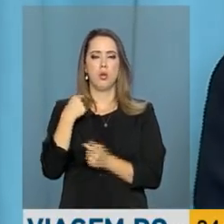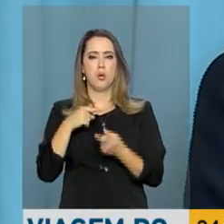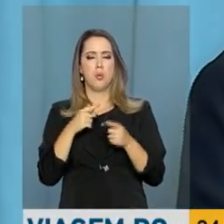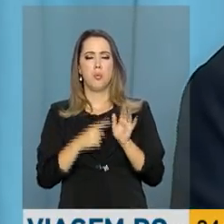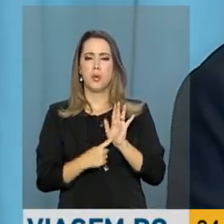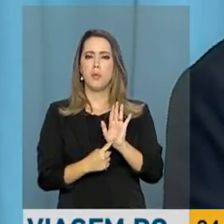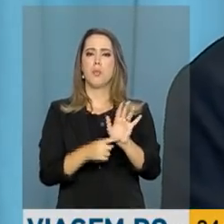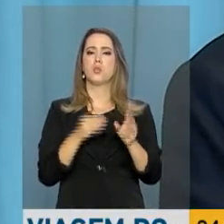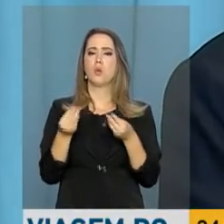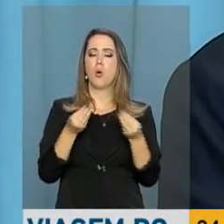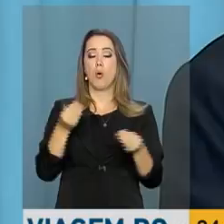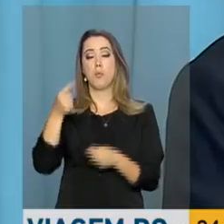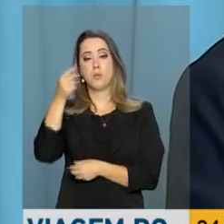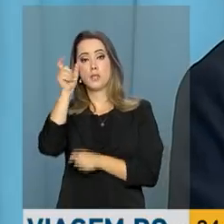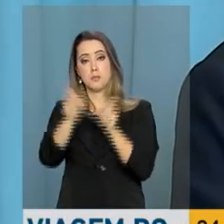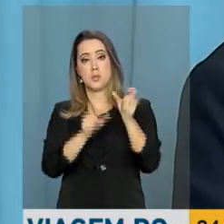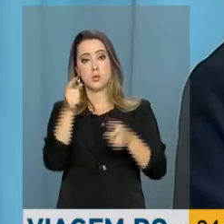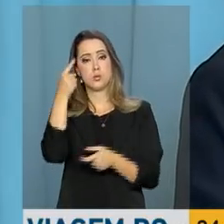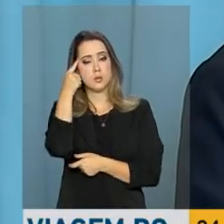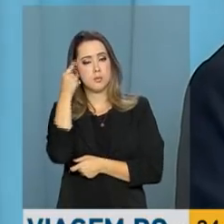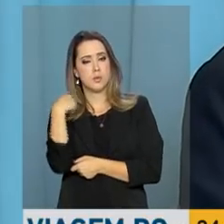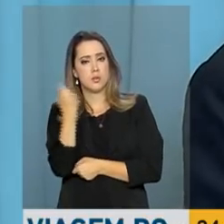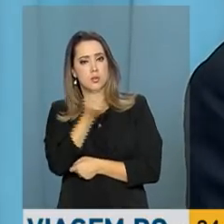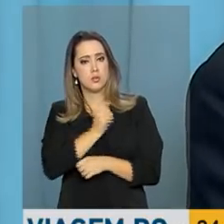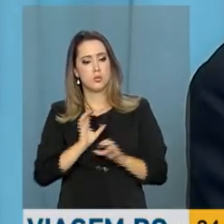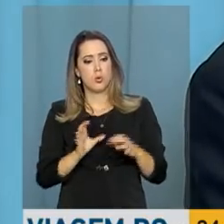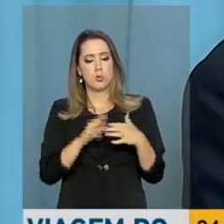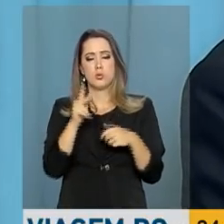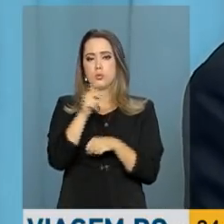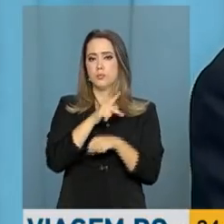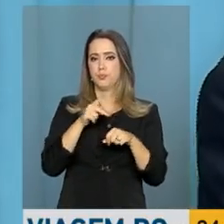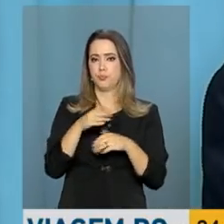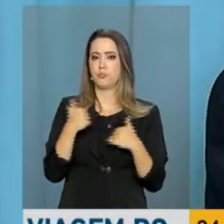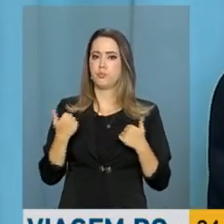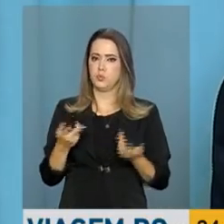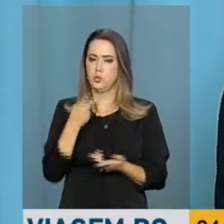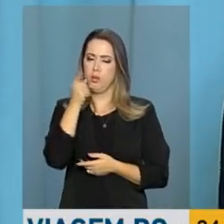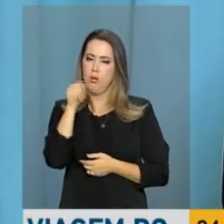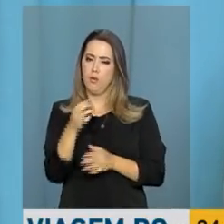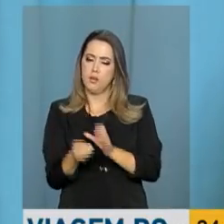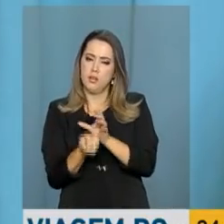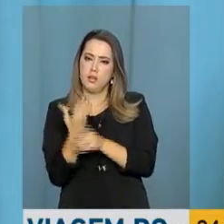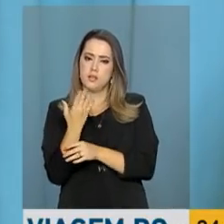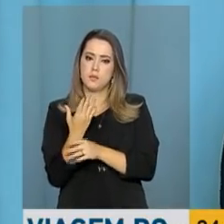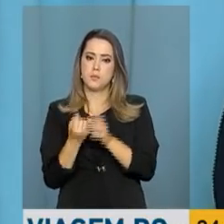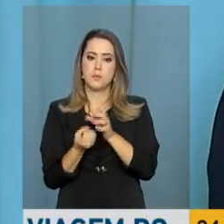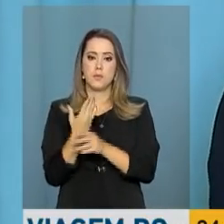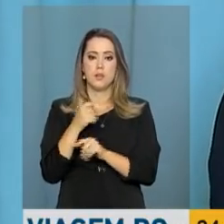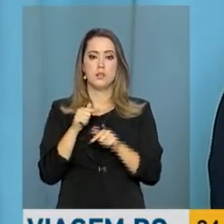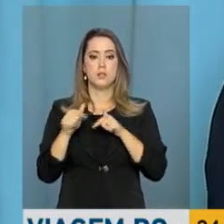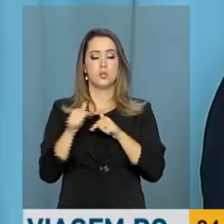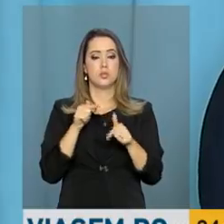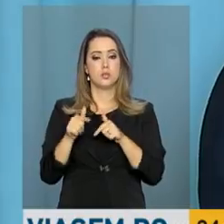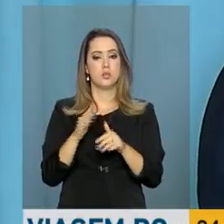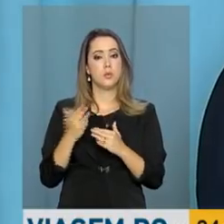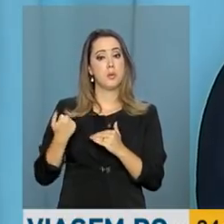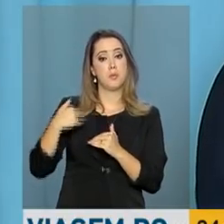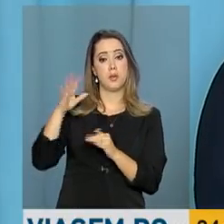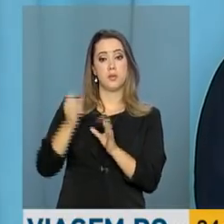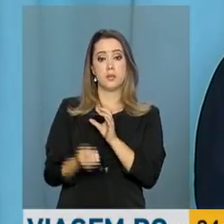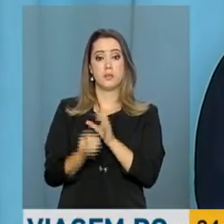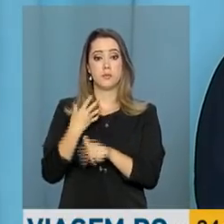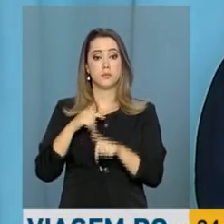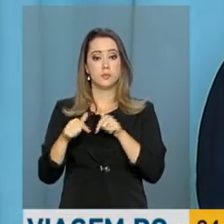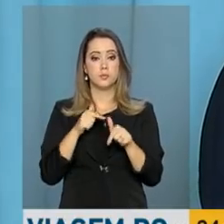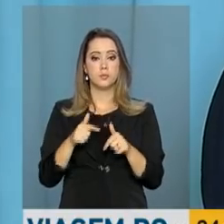e potencialidades do nosso país. Por isso que eu digo, houve criação de empregos, né? Maior criação de